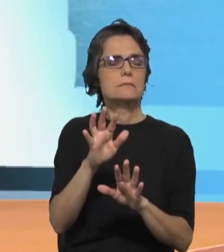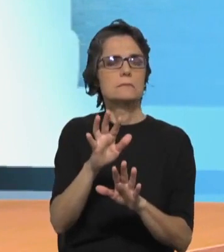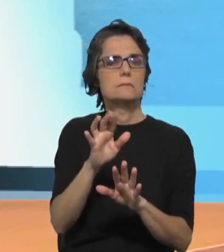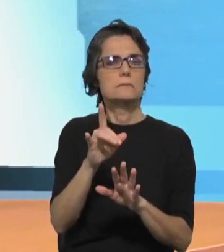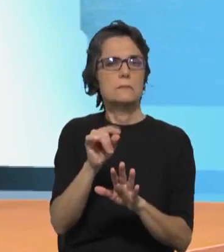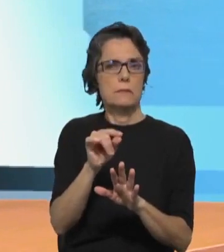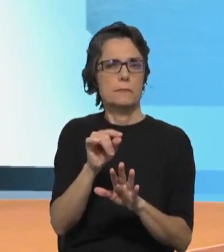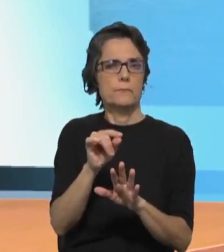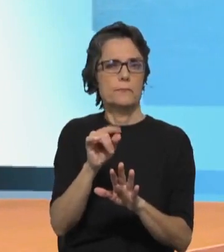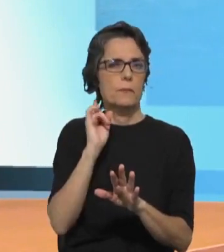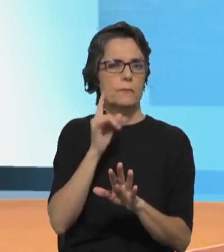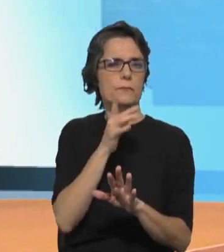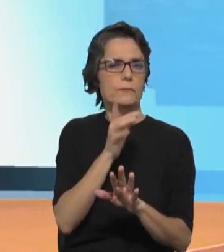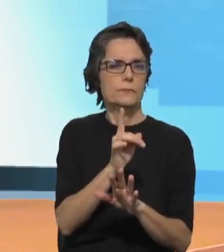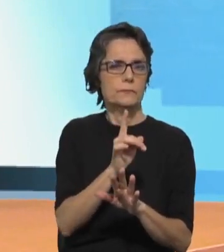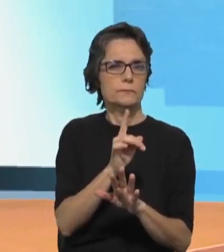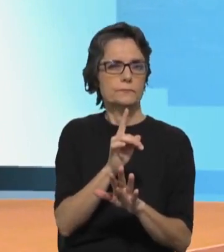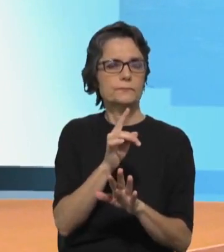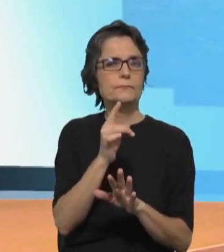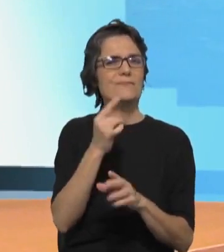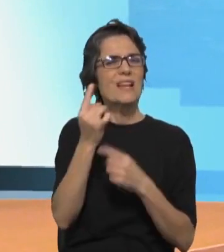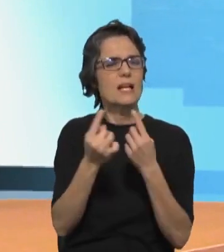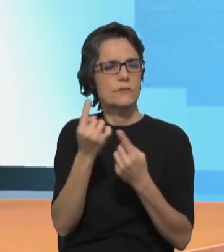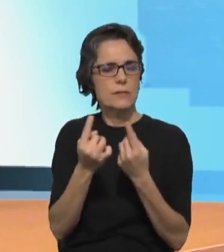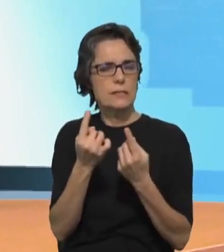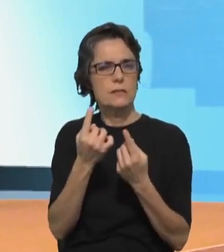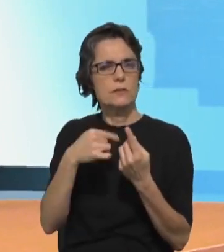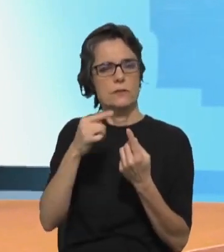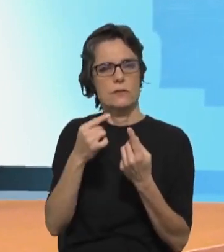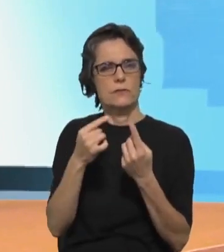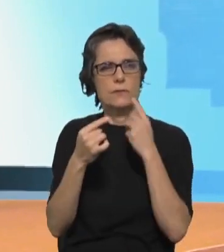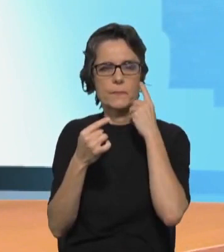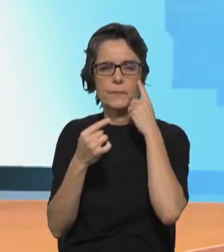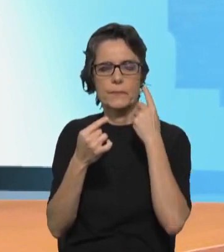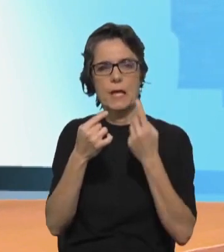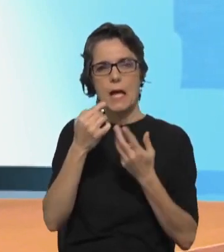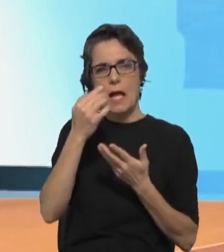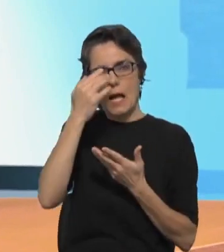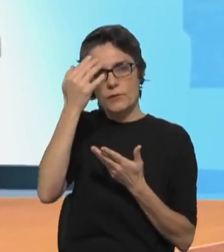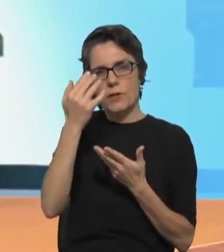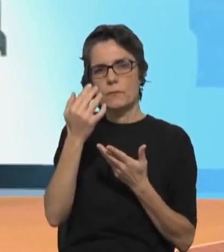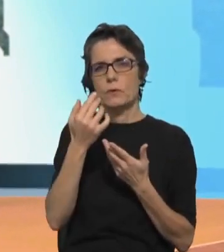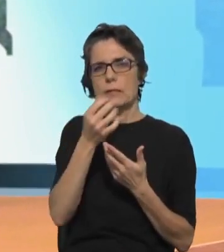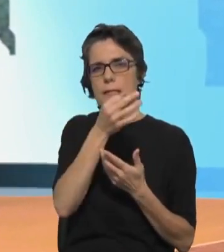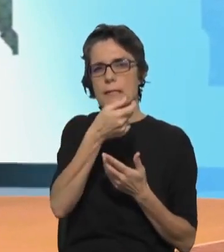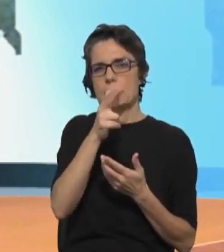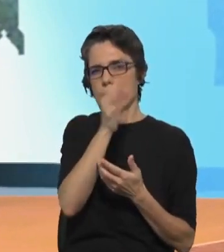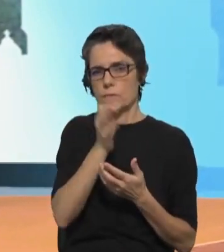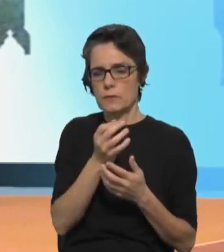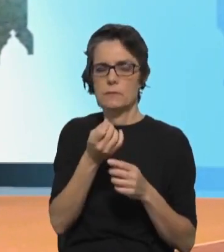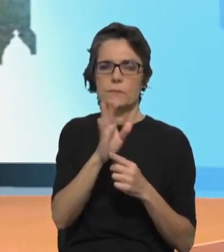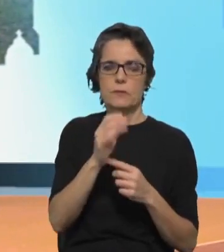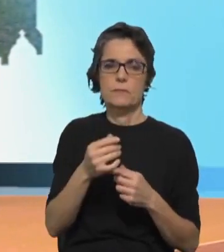também, ou de haver aqui também alguma ilusão, para a qual eu julgo que é importante nós alertarmos cada vez mais. Sobretudo